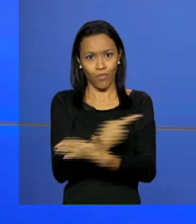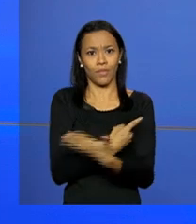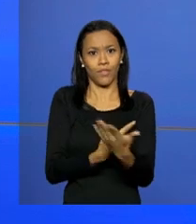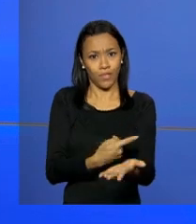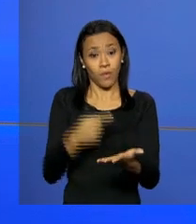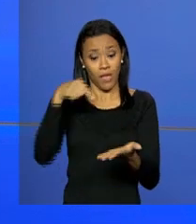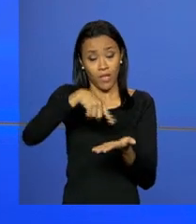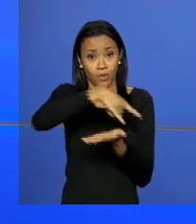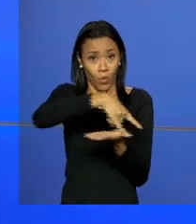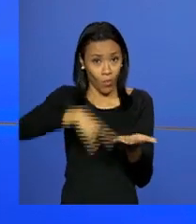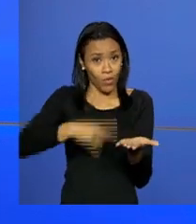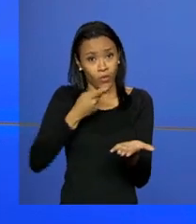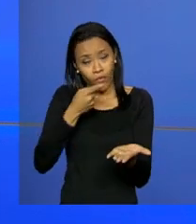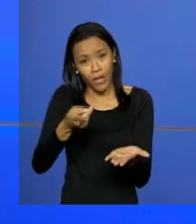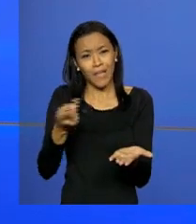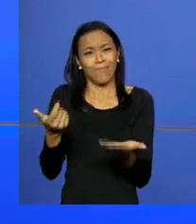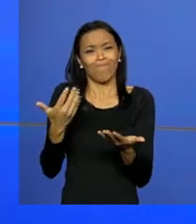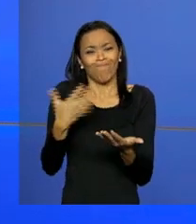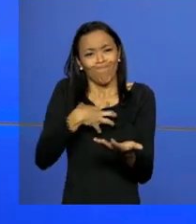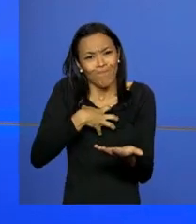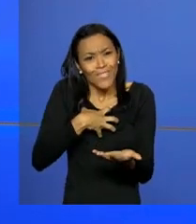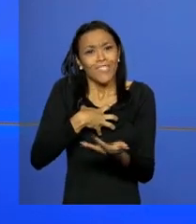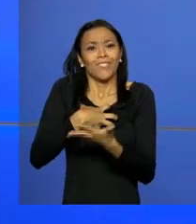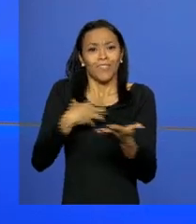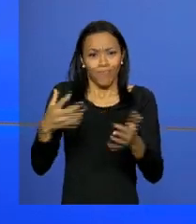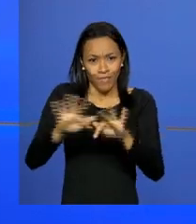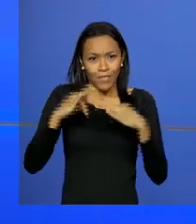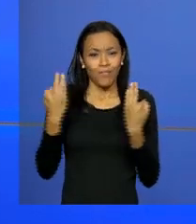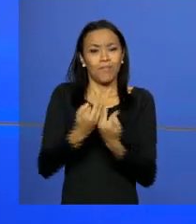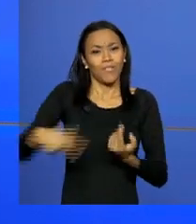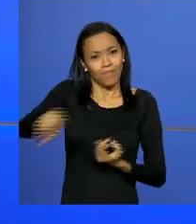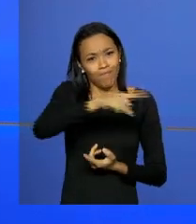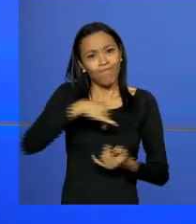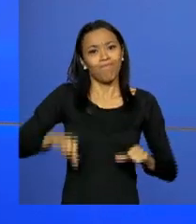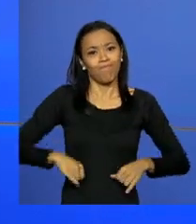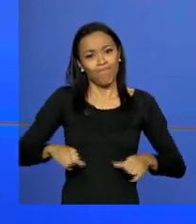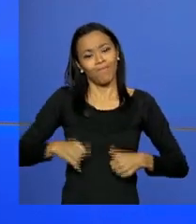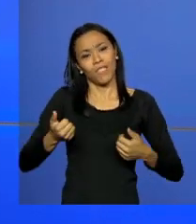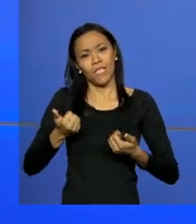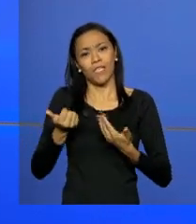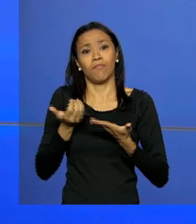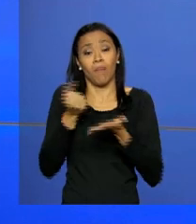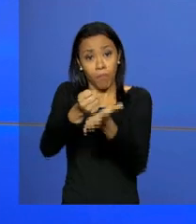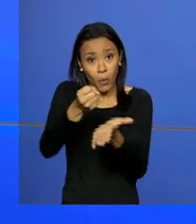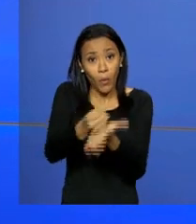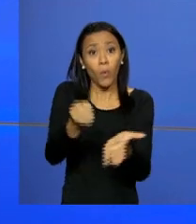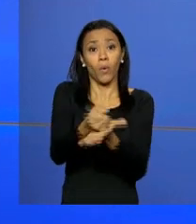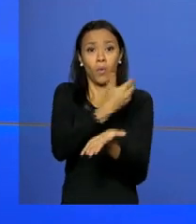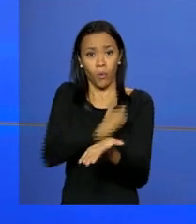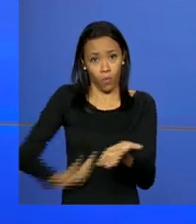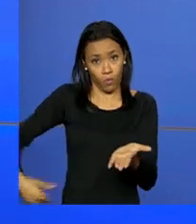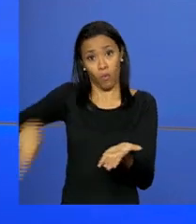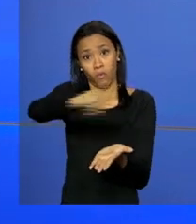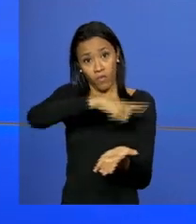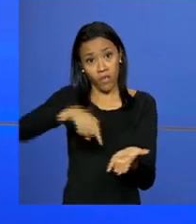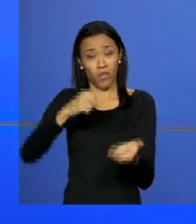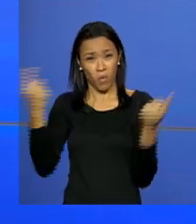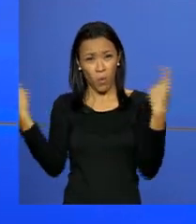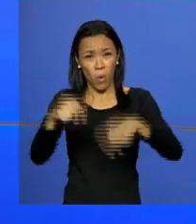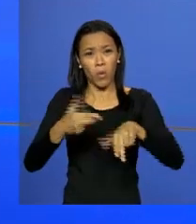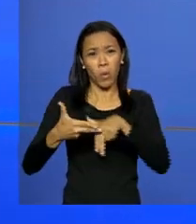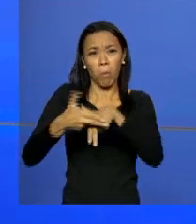condolências às famílias e reitera solidariedade ao povo e governo paquistaneses em sua luta contra o